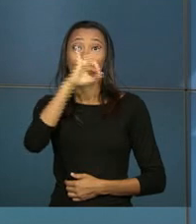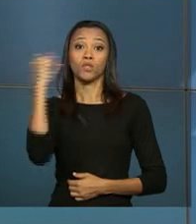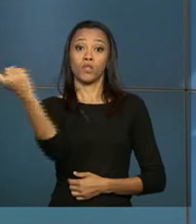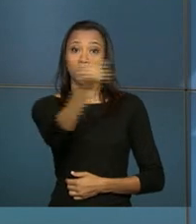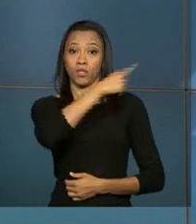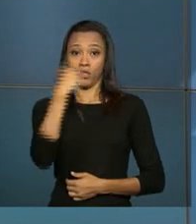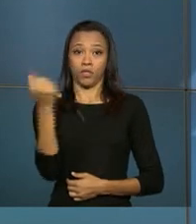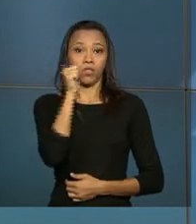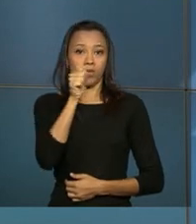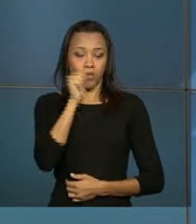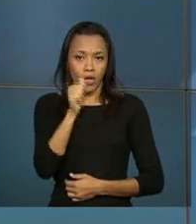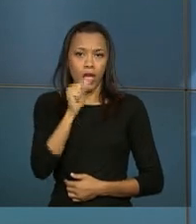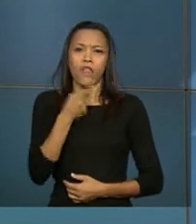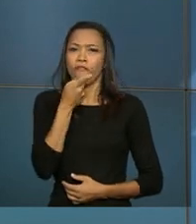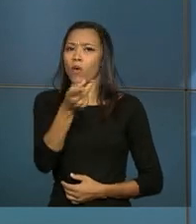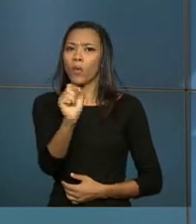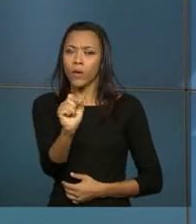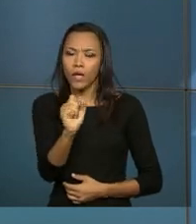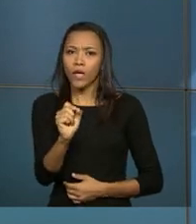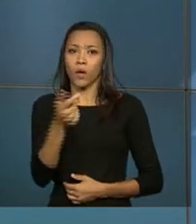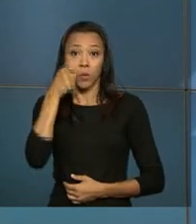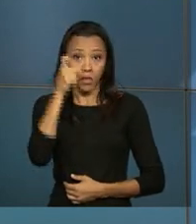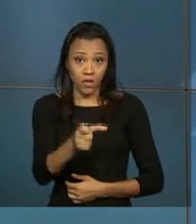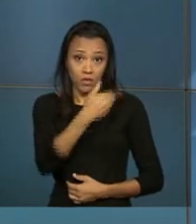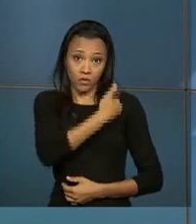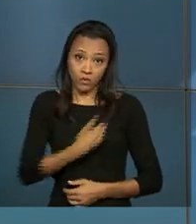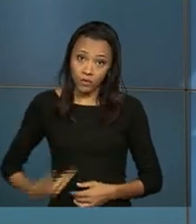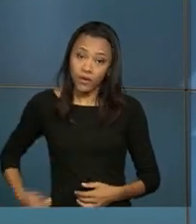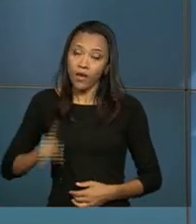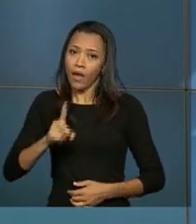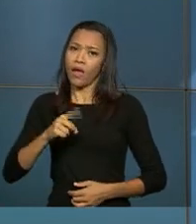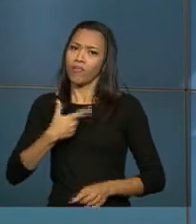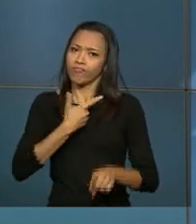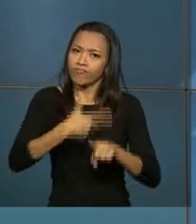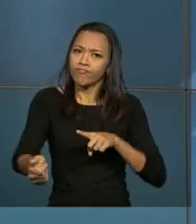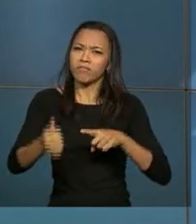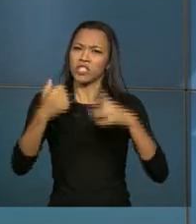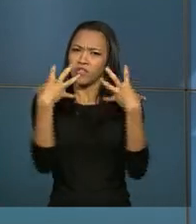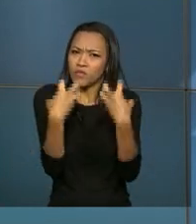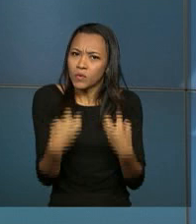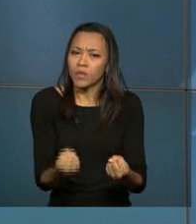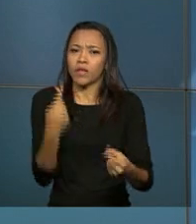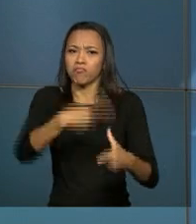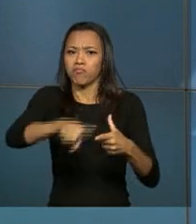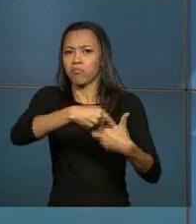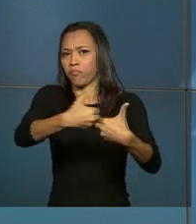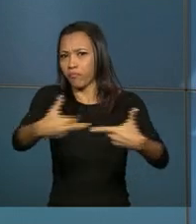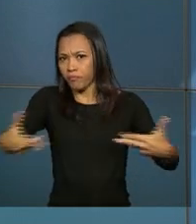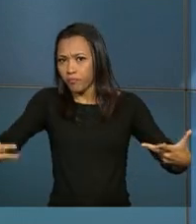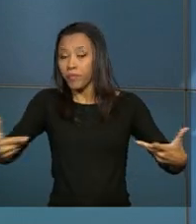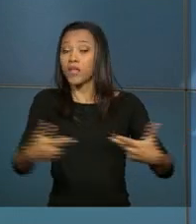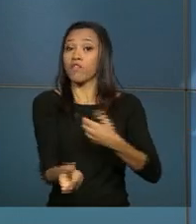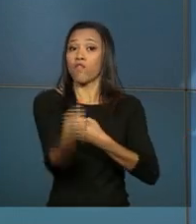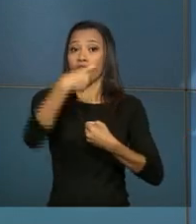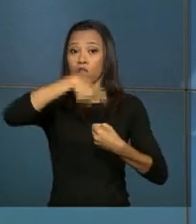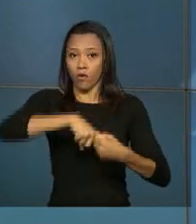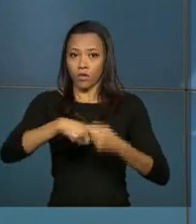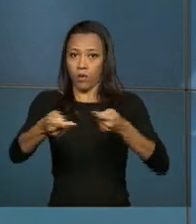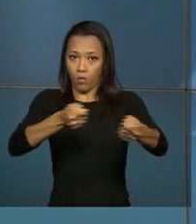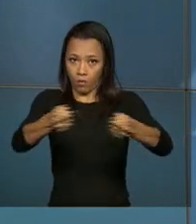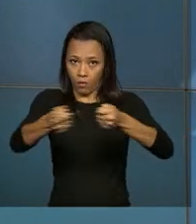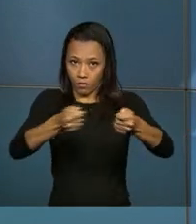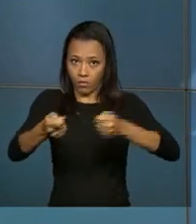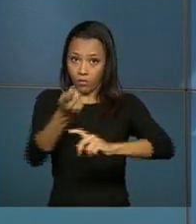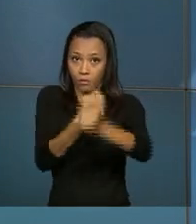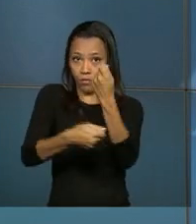domingo Mercadante afirmou que a intenção do governo é Superar as dificuldades estruturais e recuperar o equilíbrio econômico